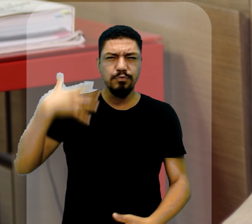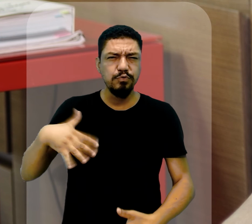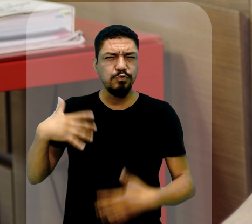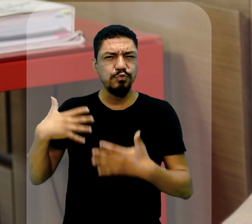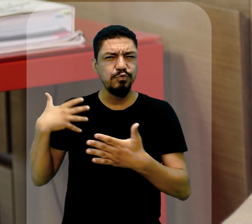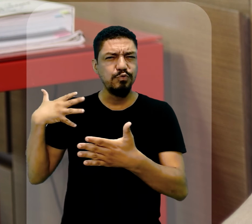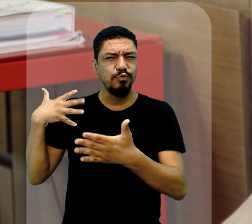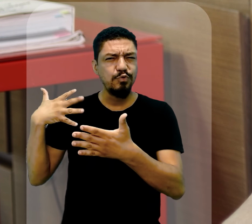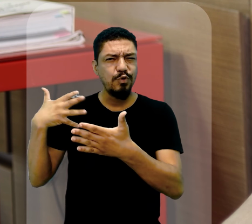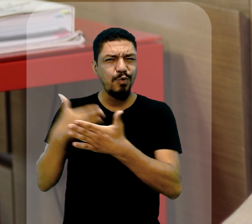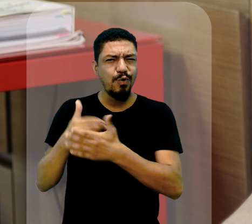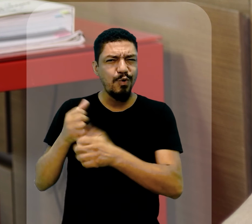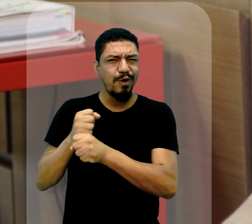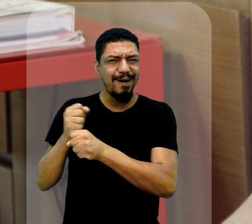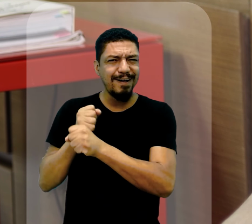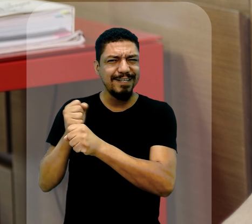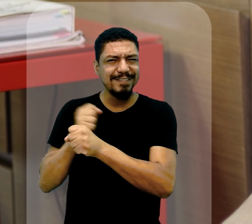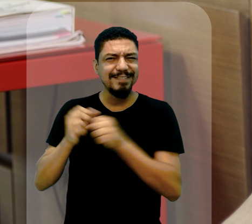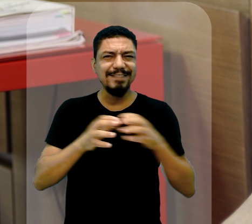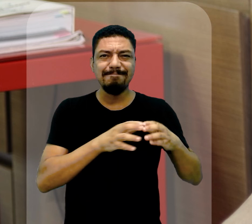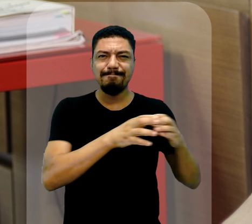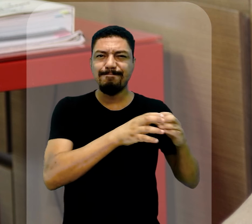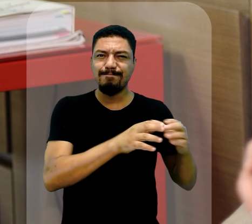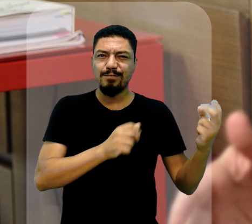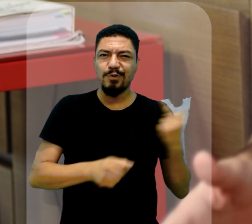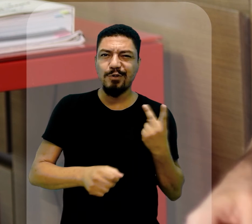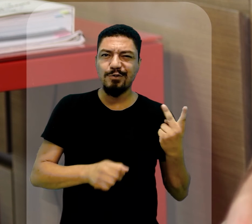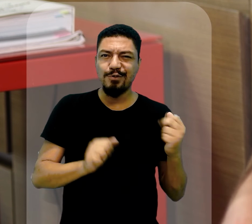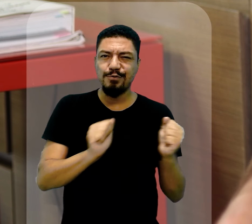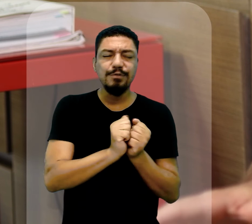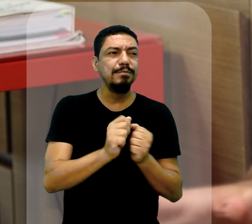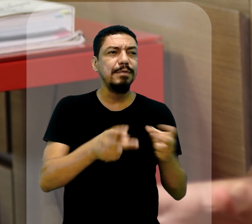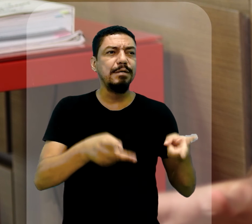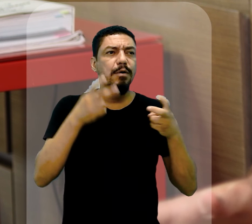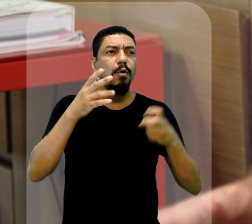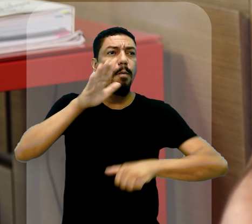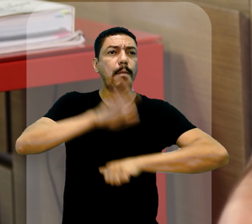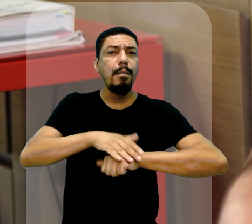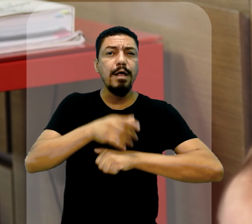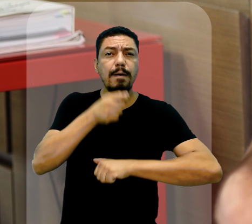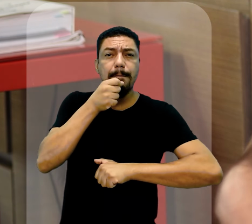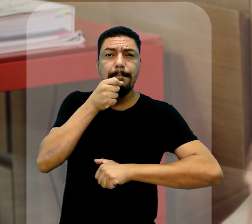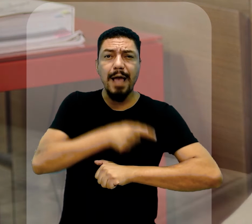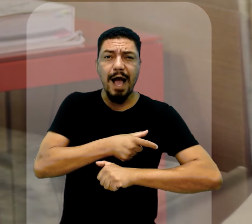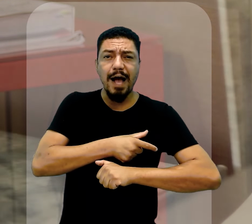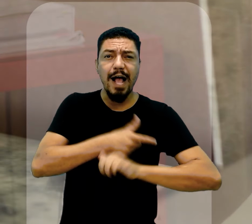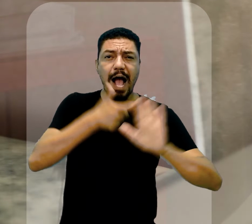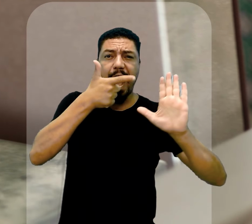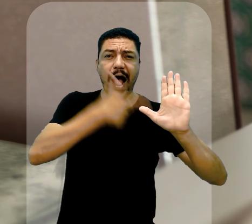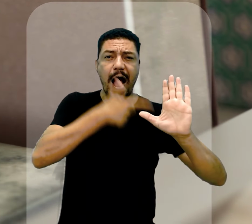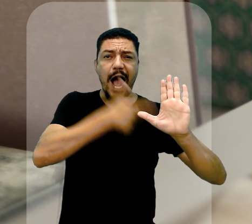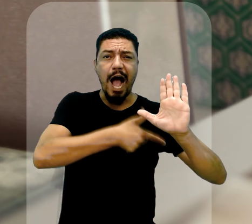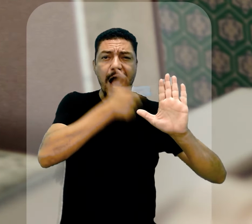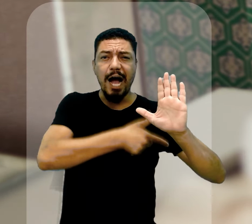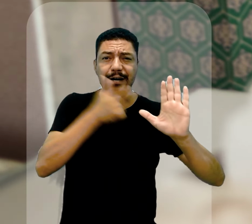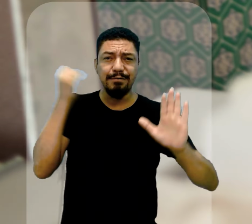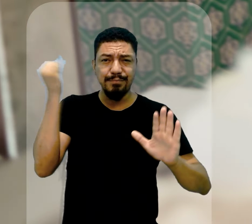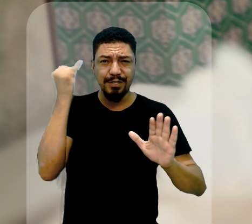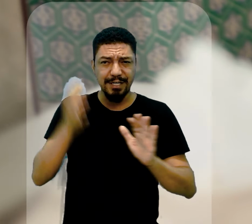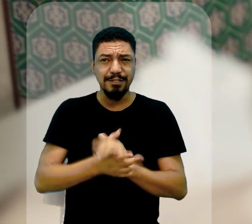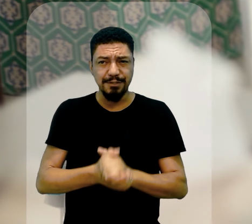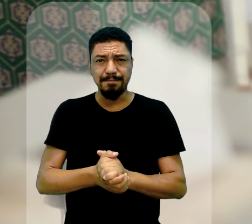convivência. Eu acho que o mais importante é em que momento usar o humor, porque tem horas que o humor não funciona com ela, tem que ter muito cuidado.